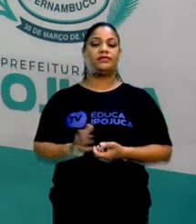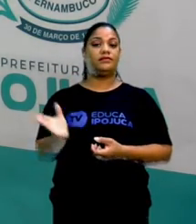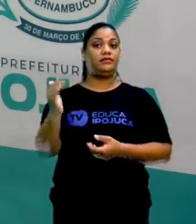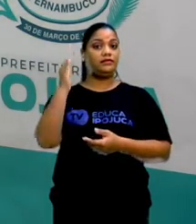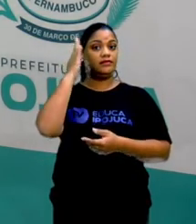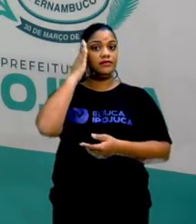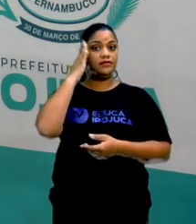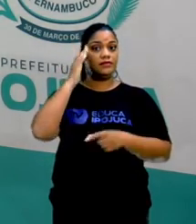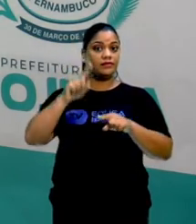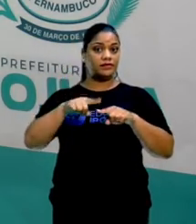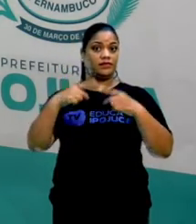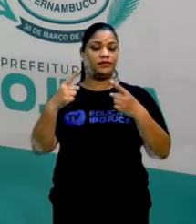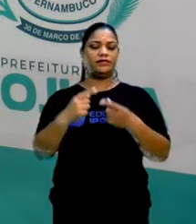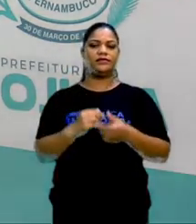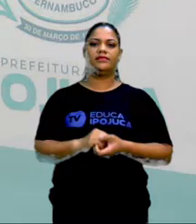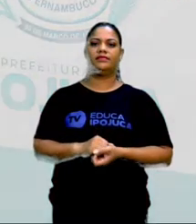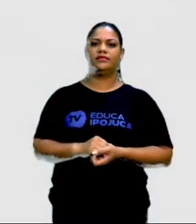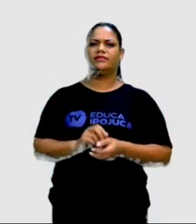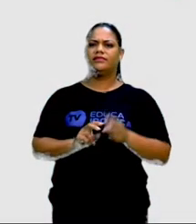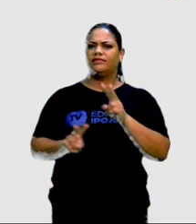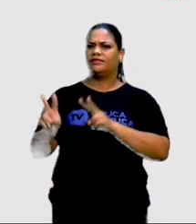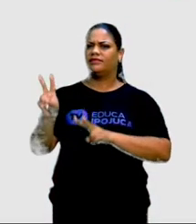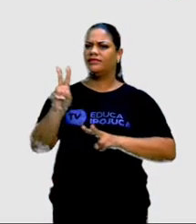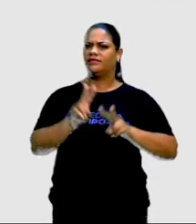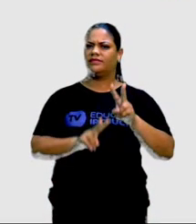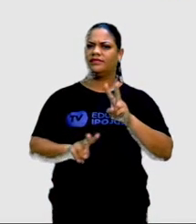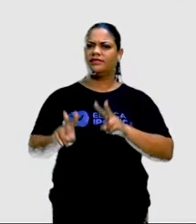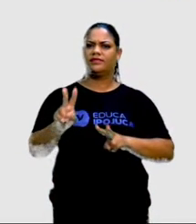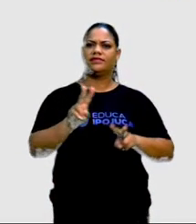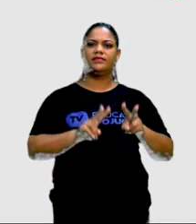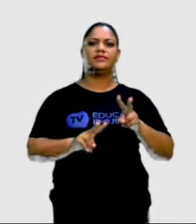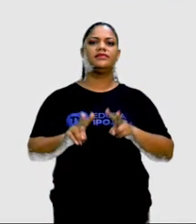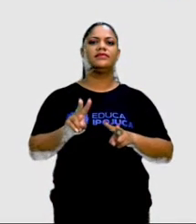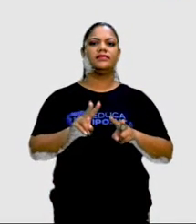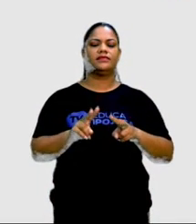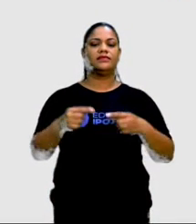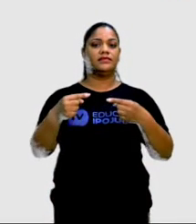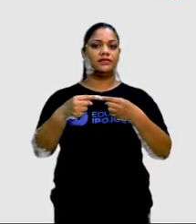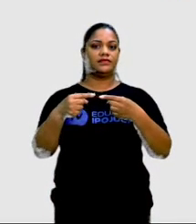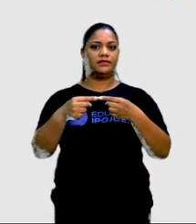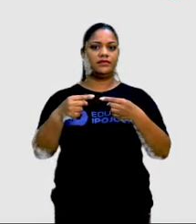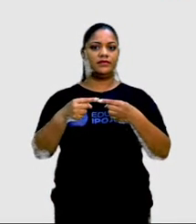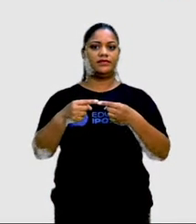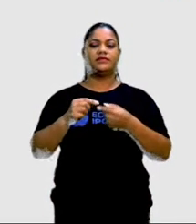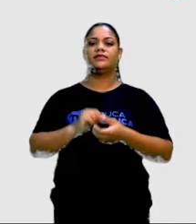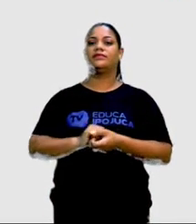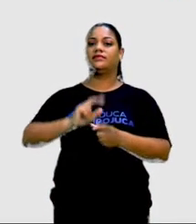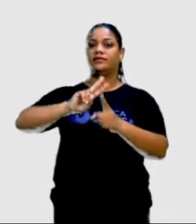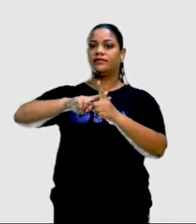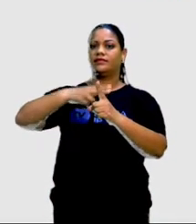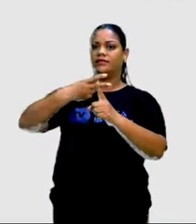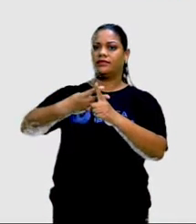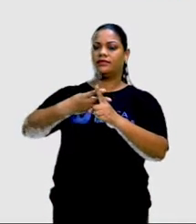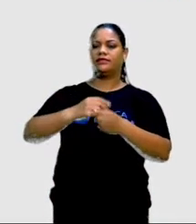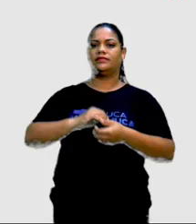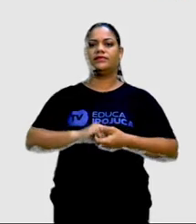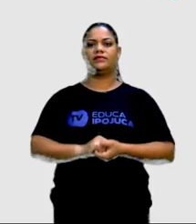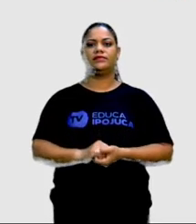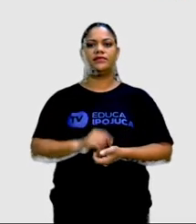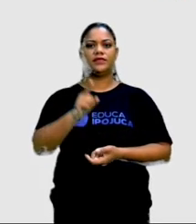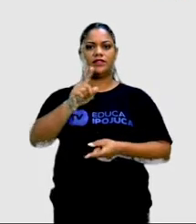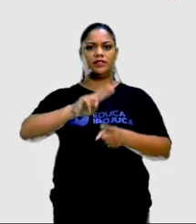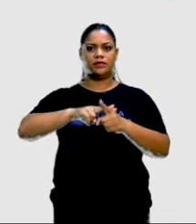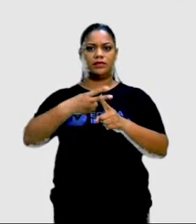Vamos entender um pouco mais aqui, veja. Vamos observar a relação entre os múltiplos. Então, se